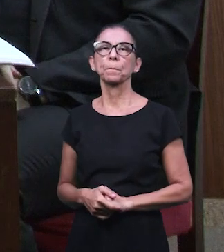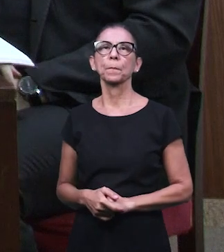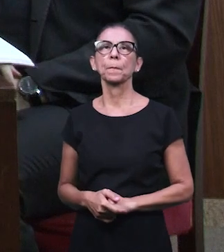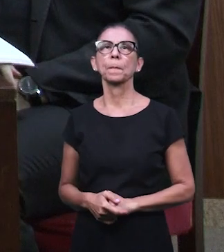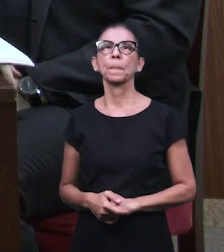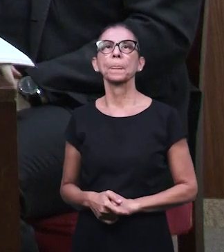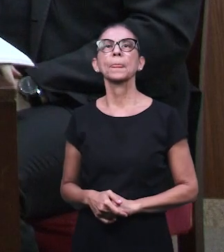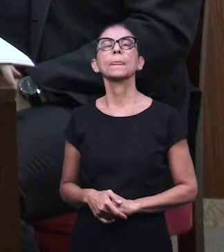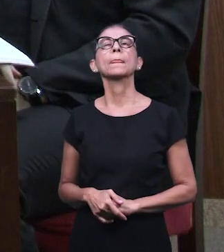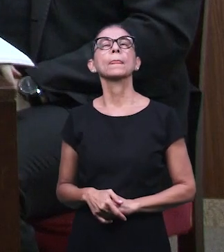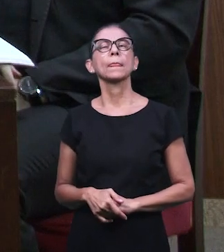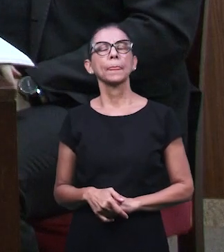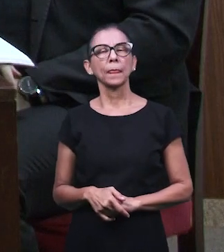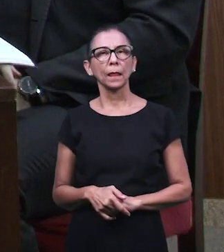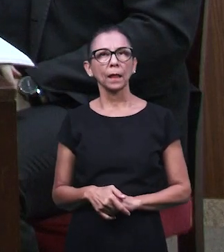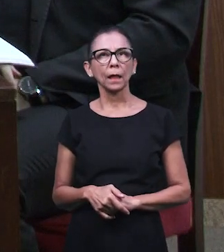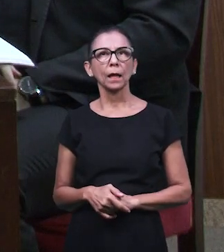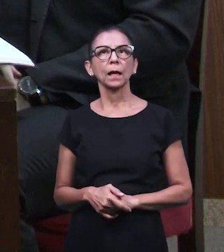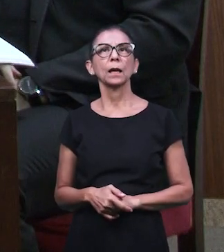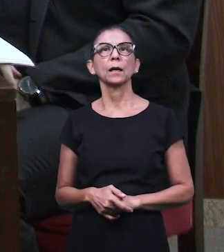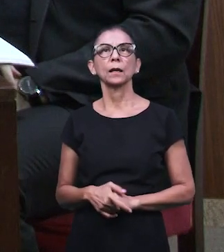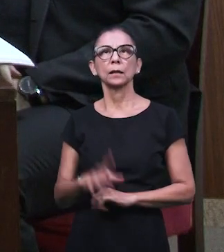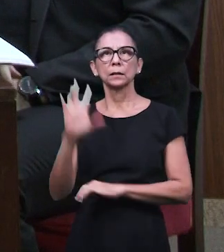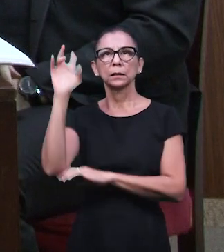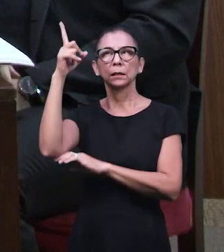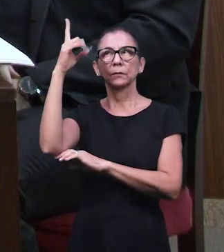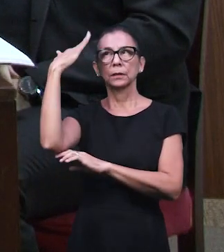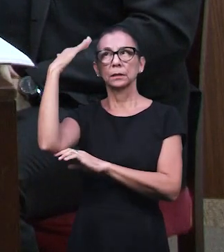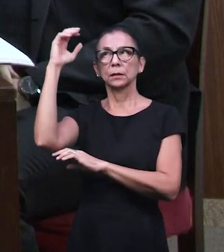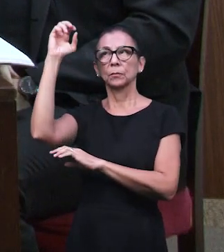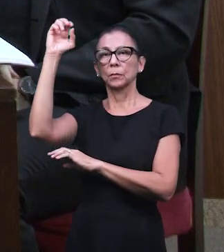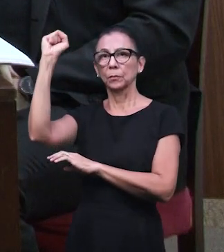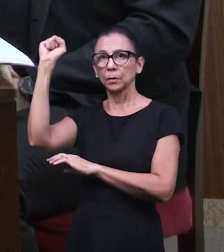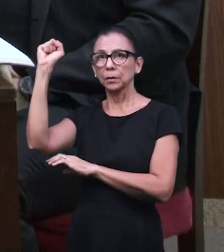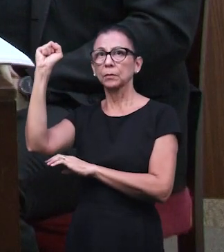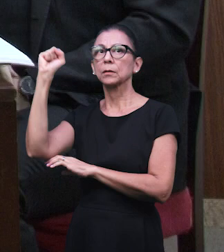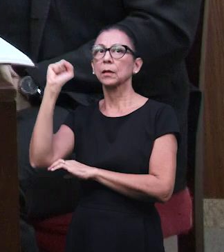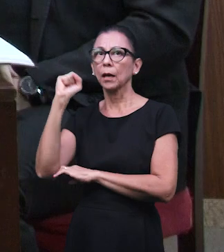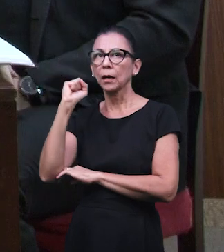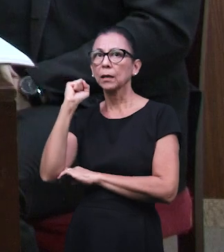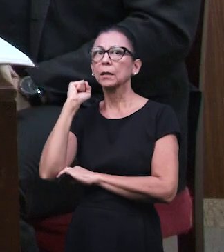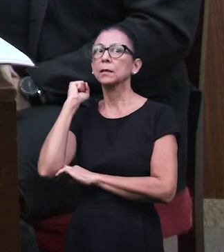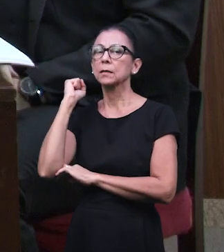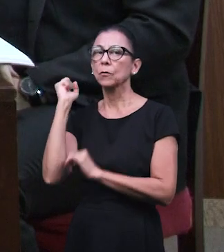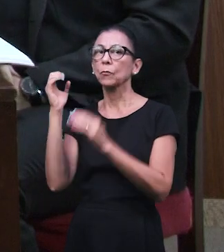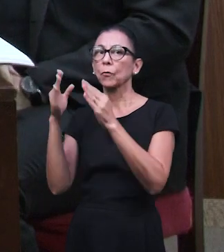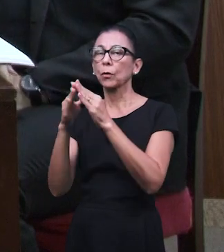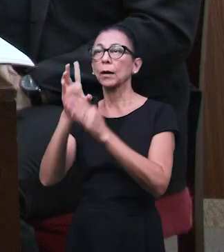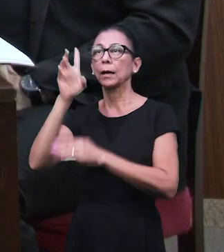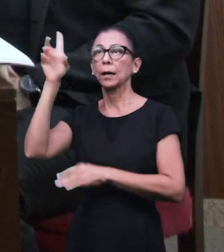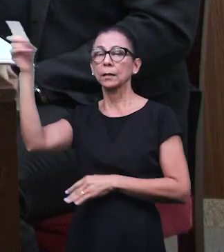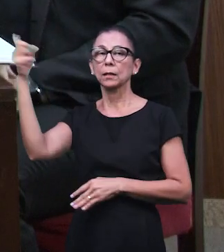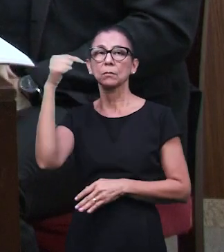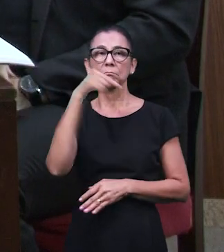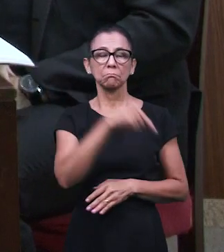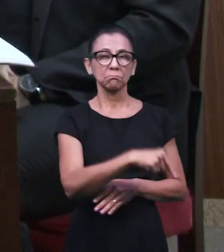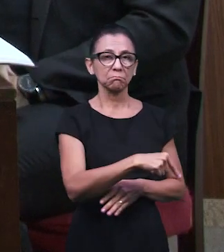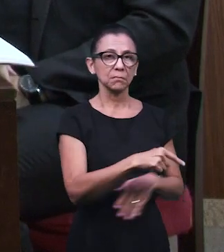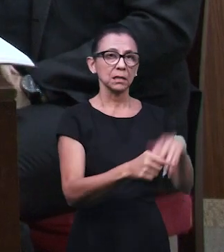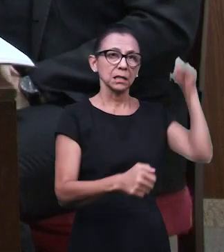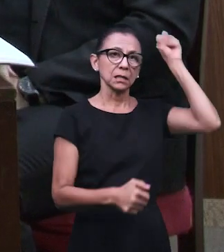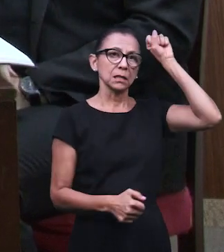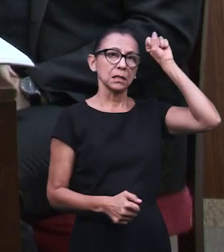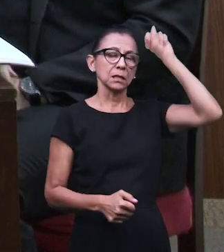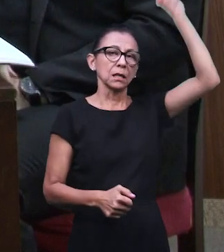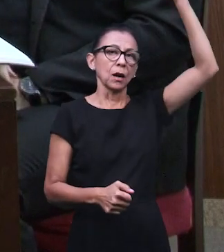Salomão se importavam com a resposta do Senhor. Isso. Você tem alguma pergunta, alguma coisa a declarar sobre a resposta? Sim, é importante